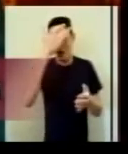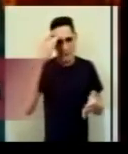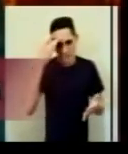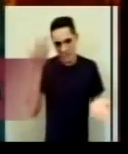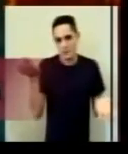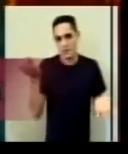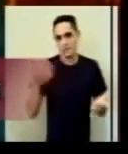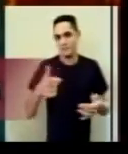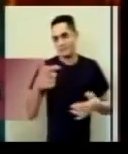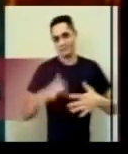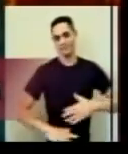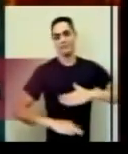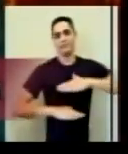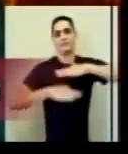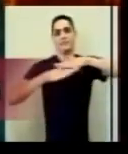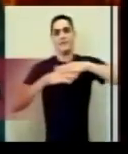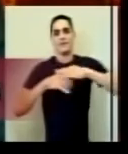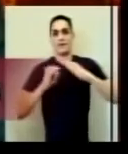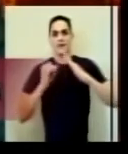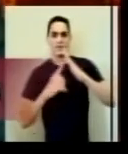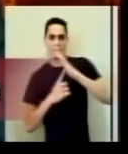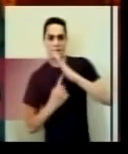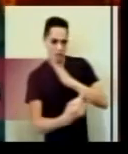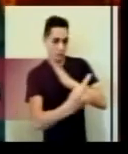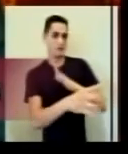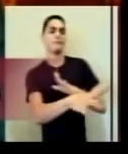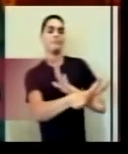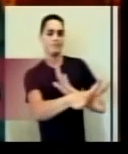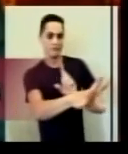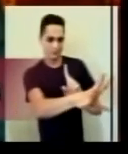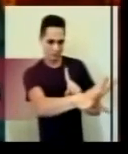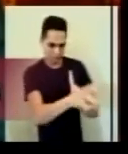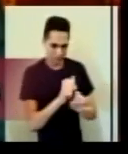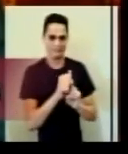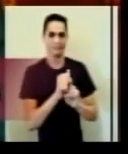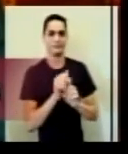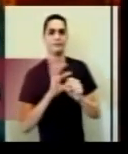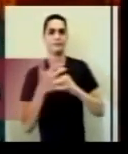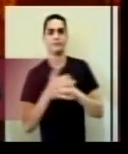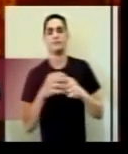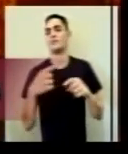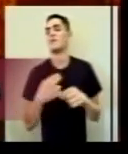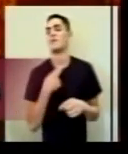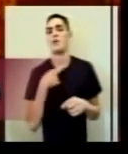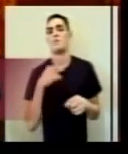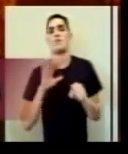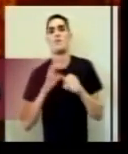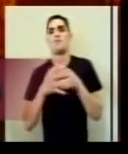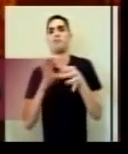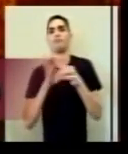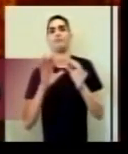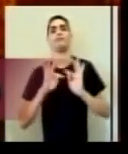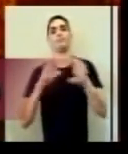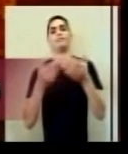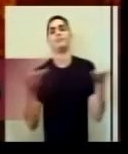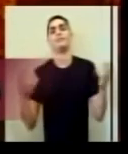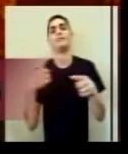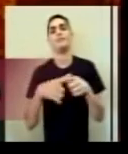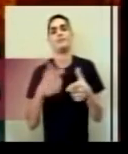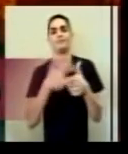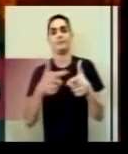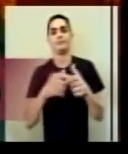eu estou expondo essas pessoas. E quando elas saírem, elas vão pegar. Então, nós não podemos